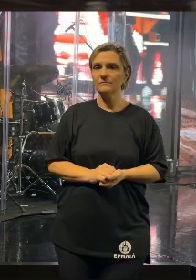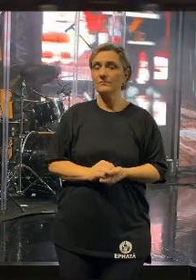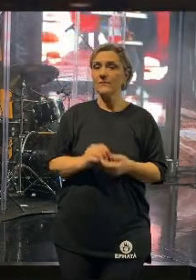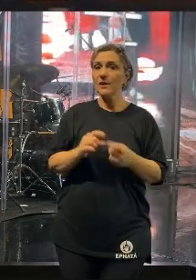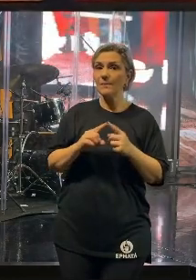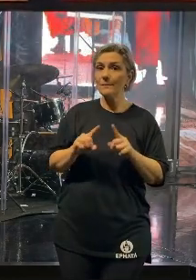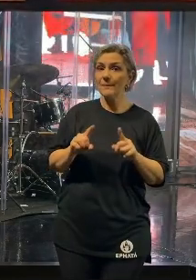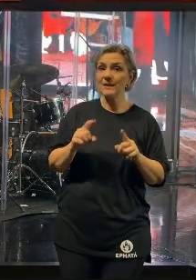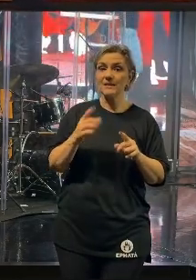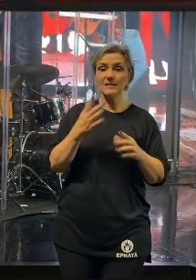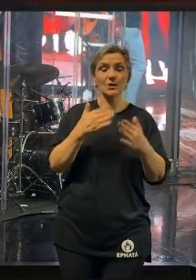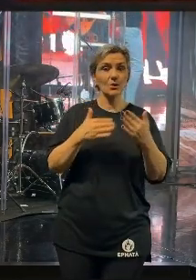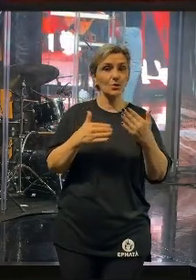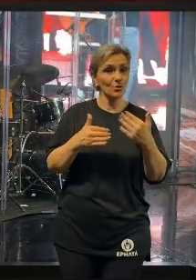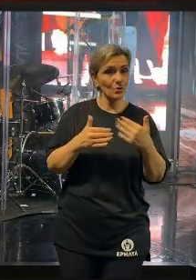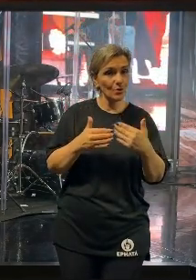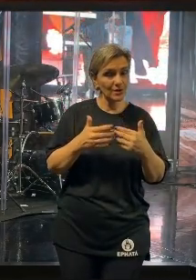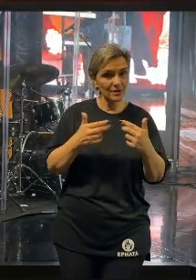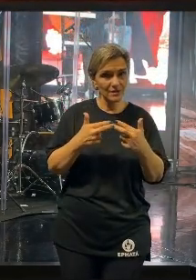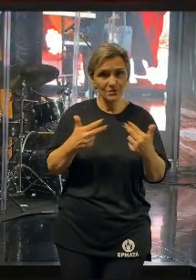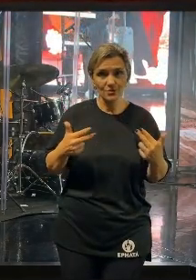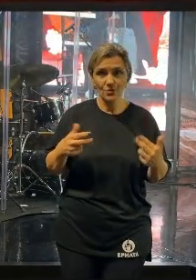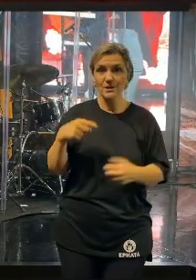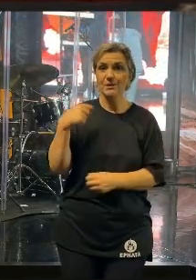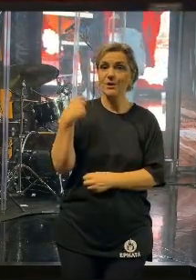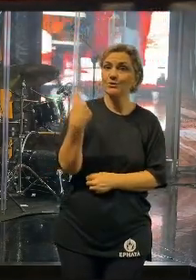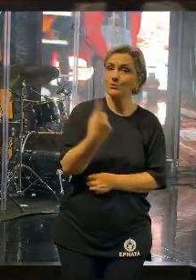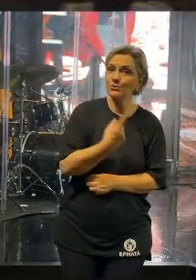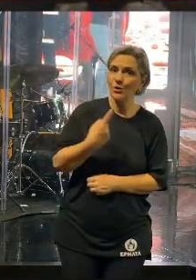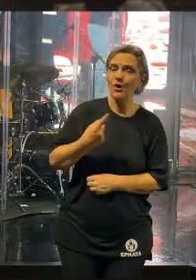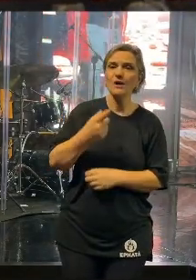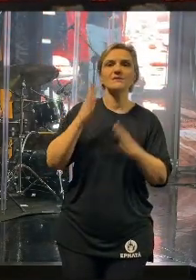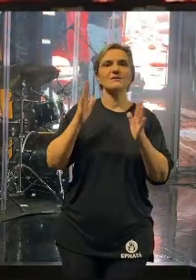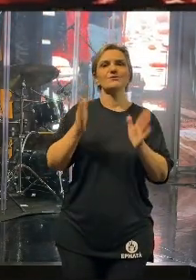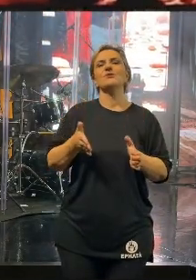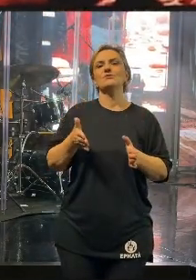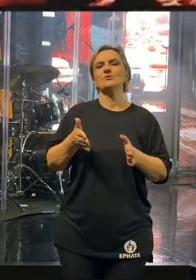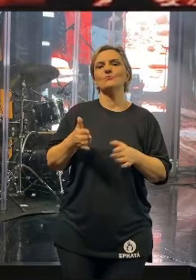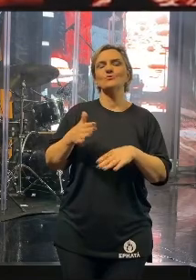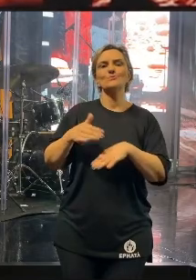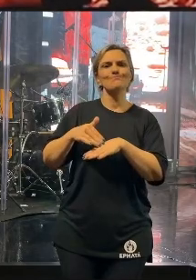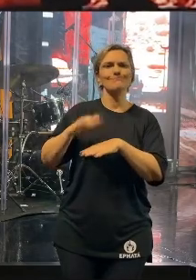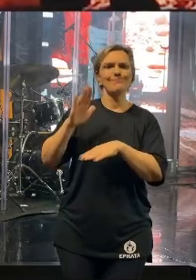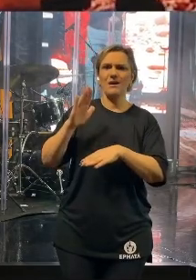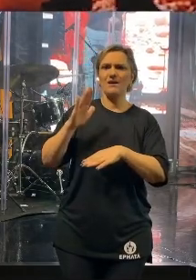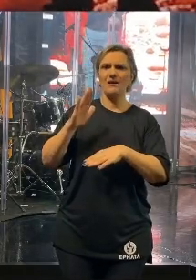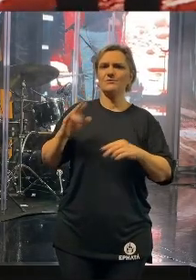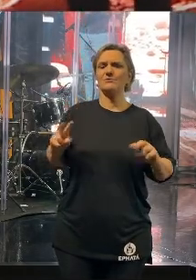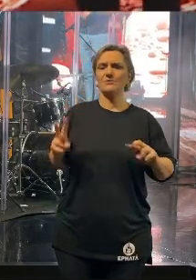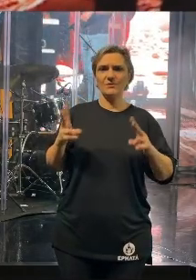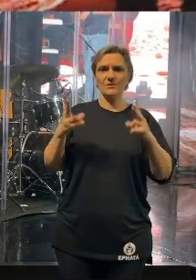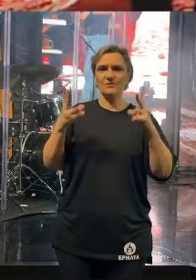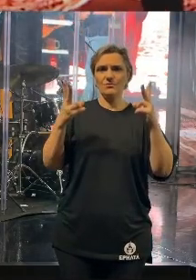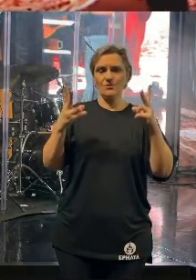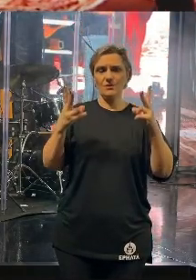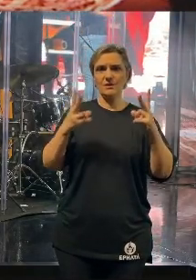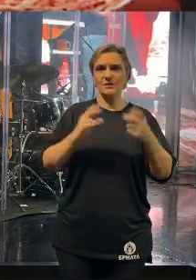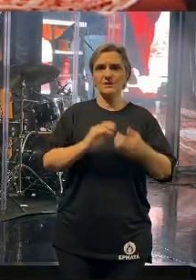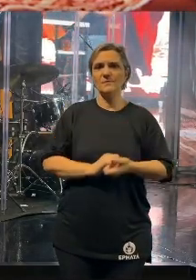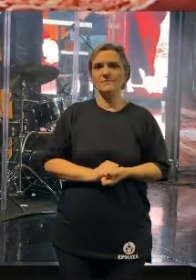mas em todas essas coisas, nós já somos mais do que vencedores.